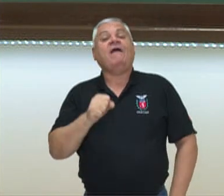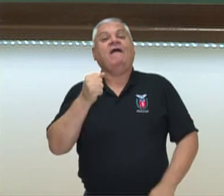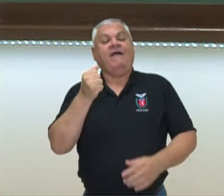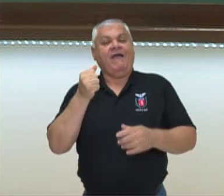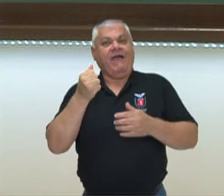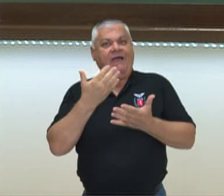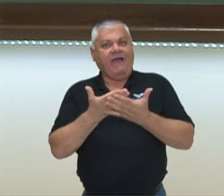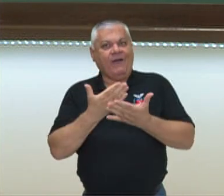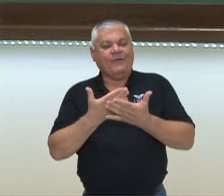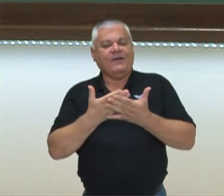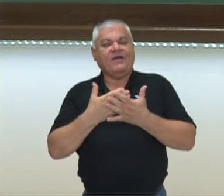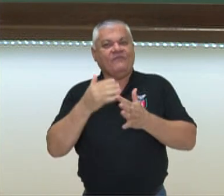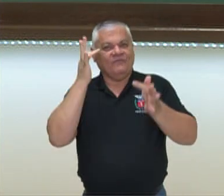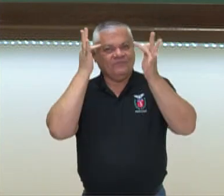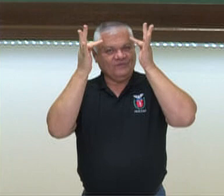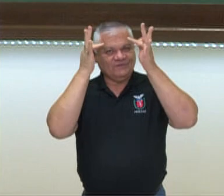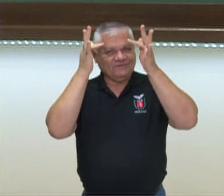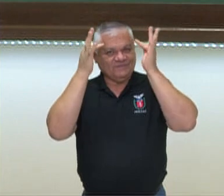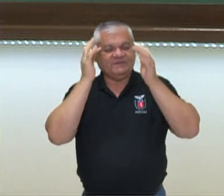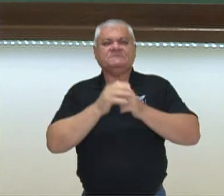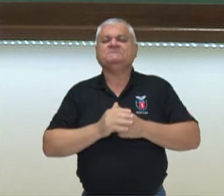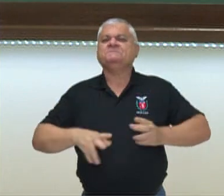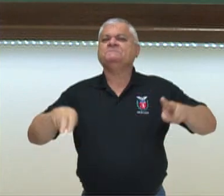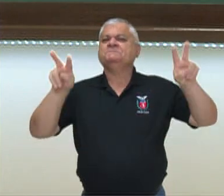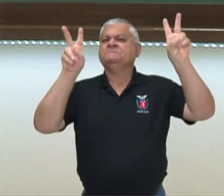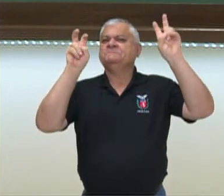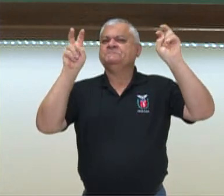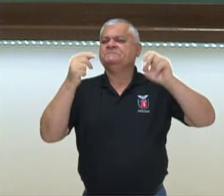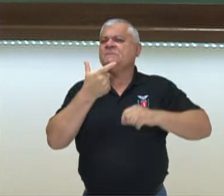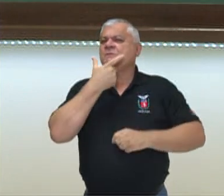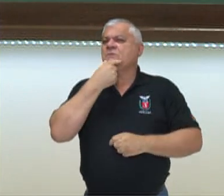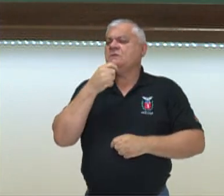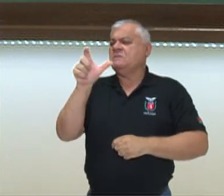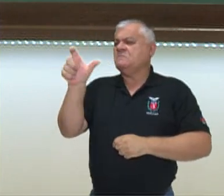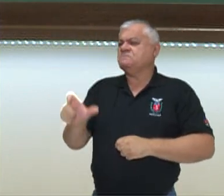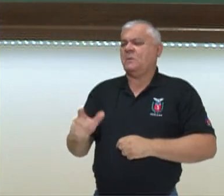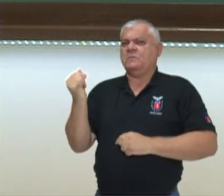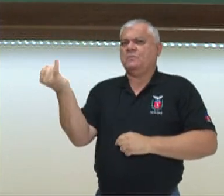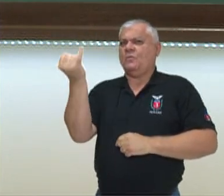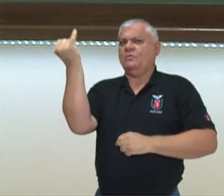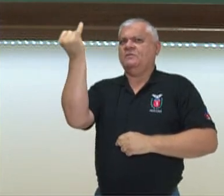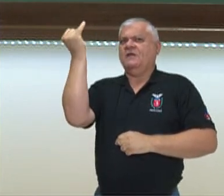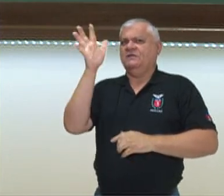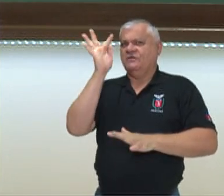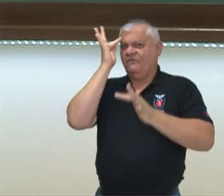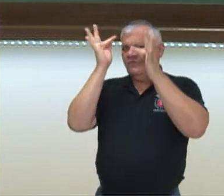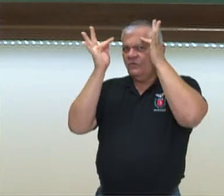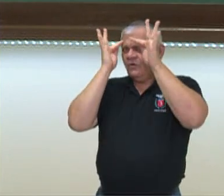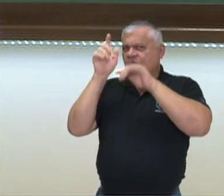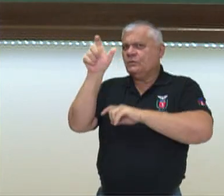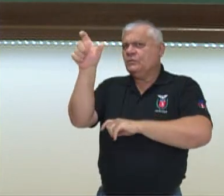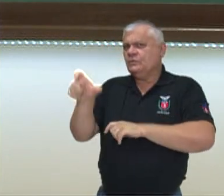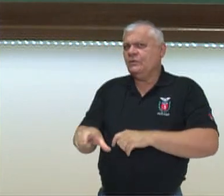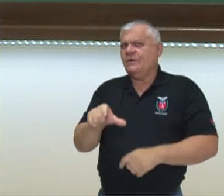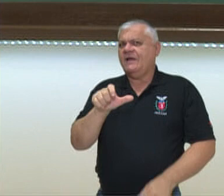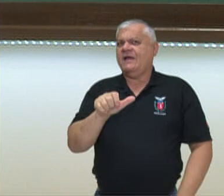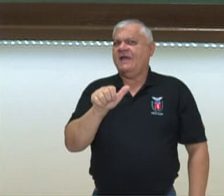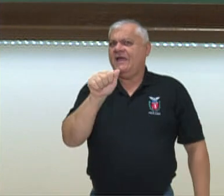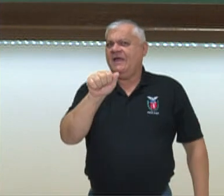de filosofia. Hoje vamos falar sobre um filósofo muito importante para a história da filosofia